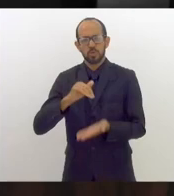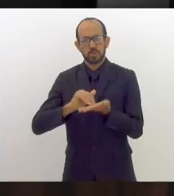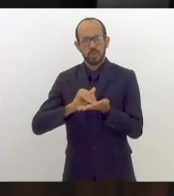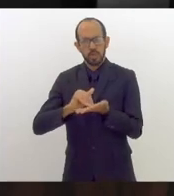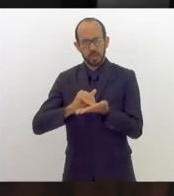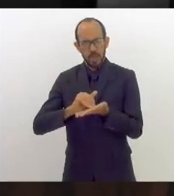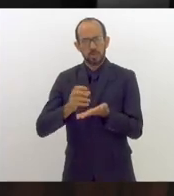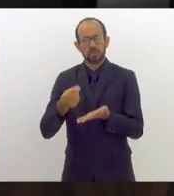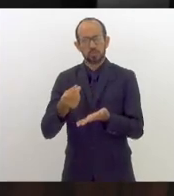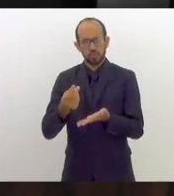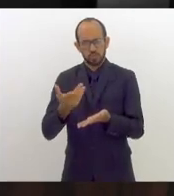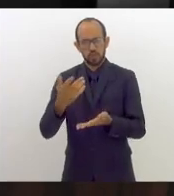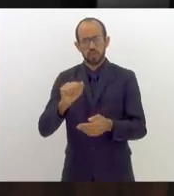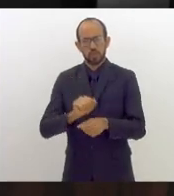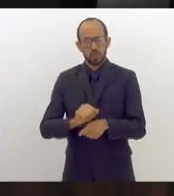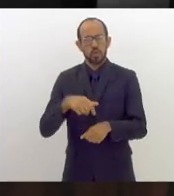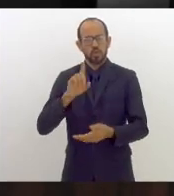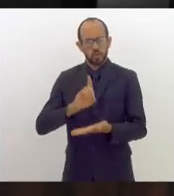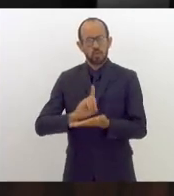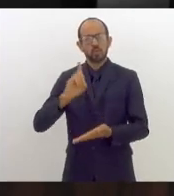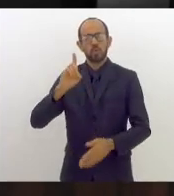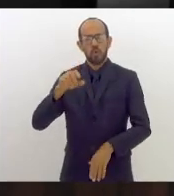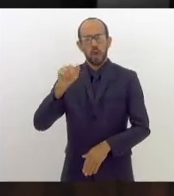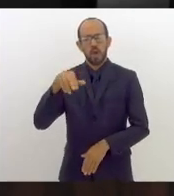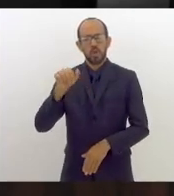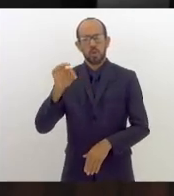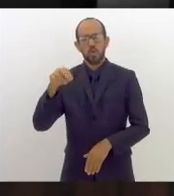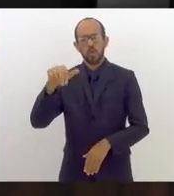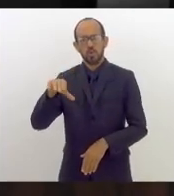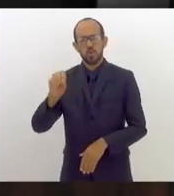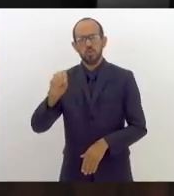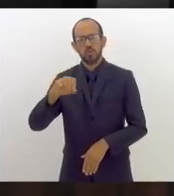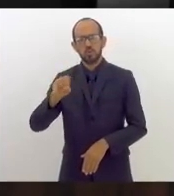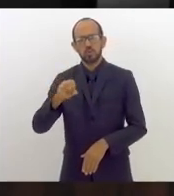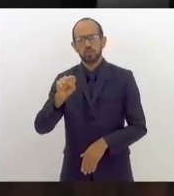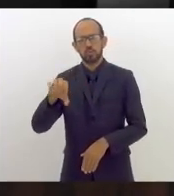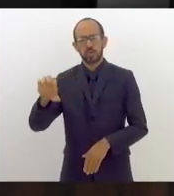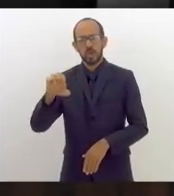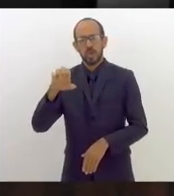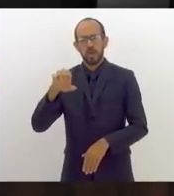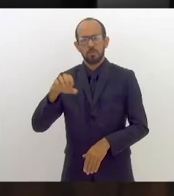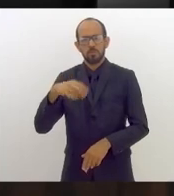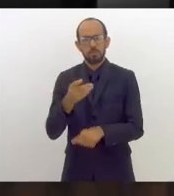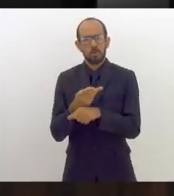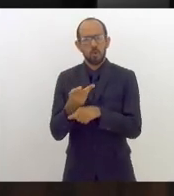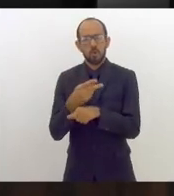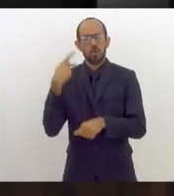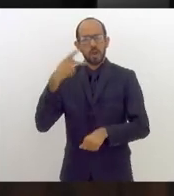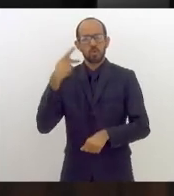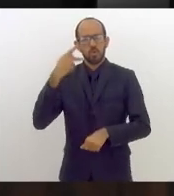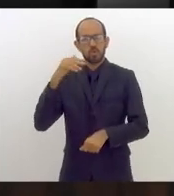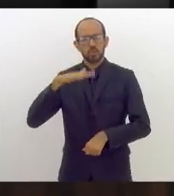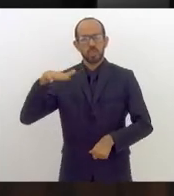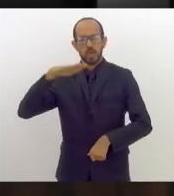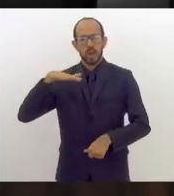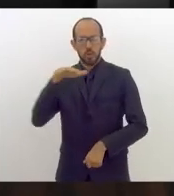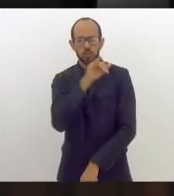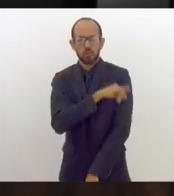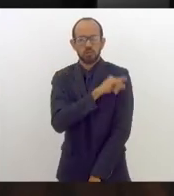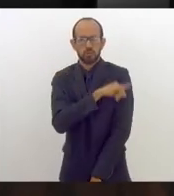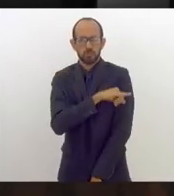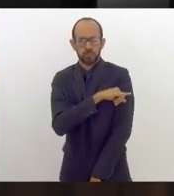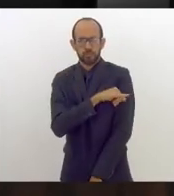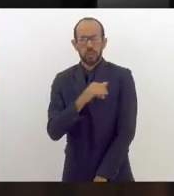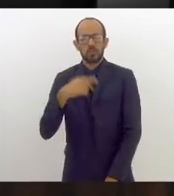Doutor Antônio José procurador-geral do Estado do Rio de Janeiro vereadora